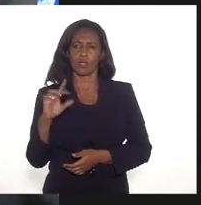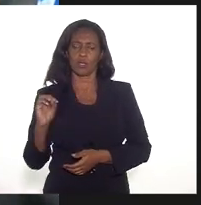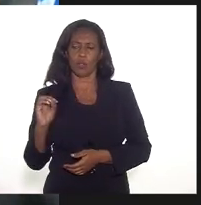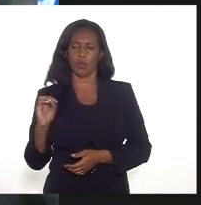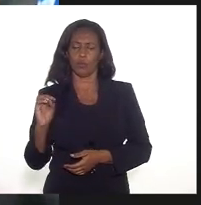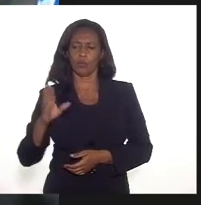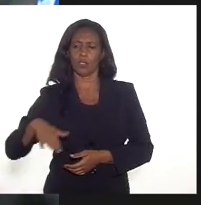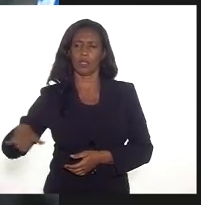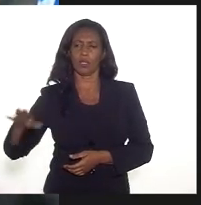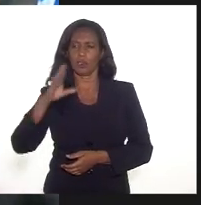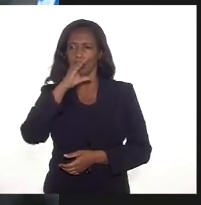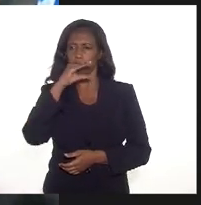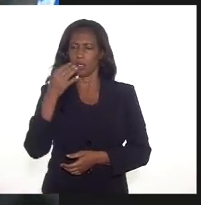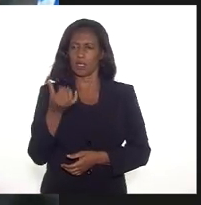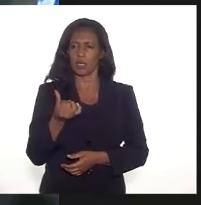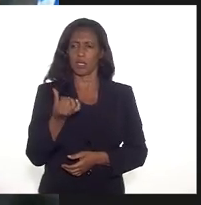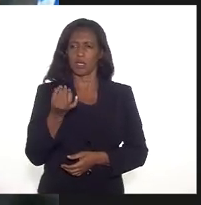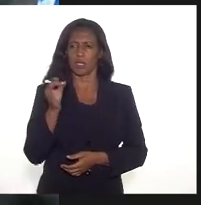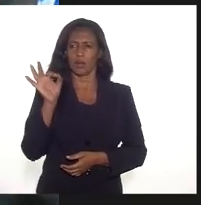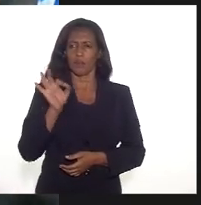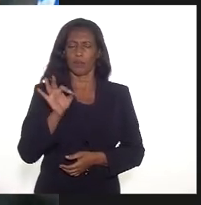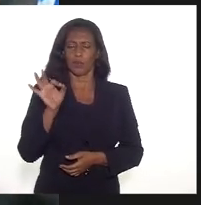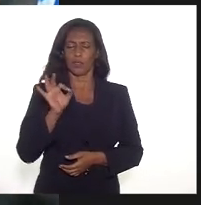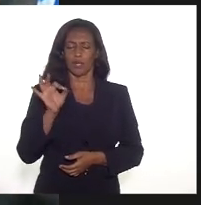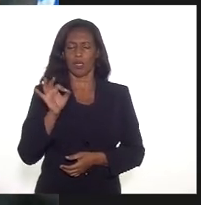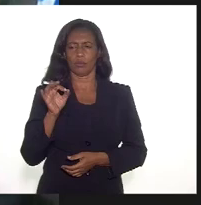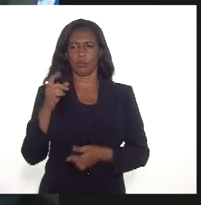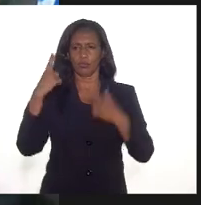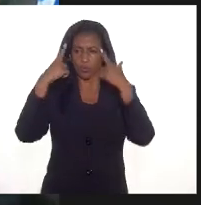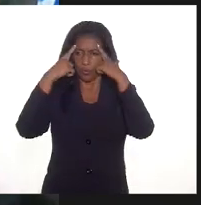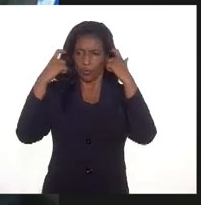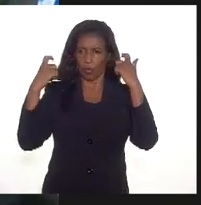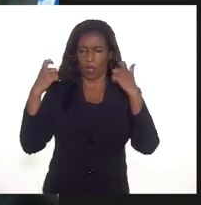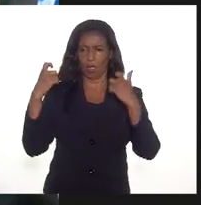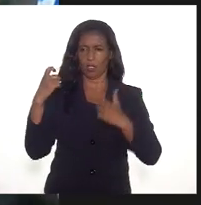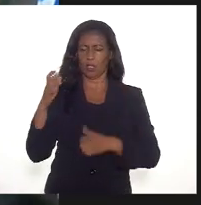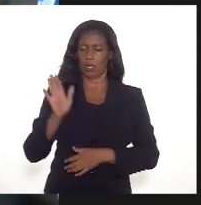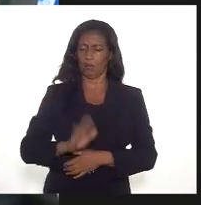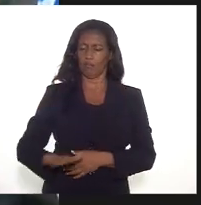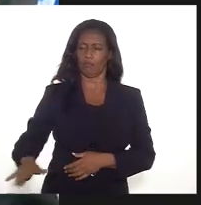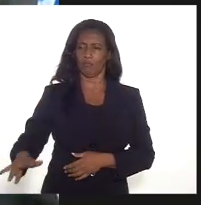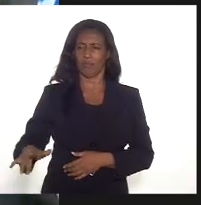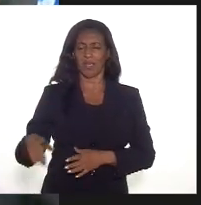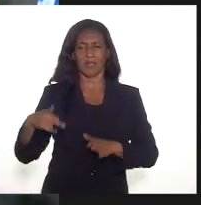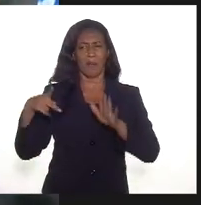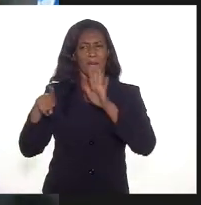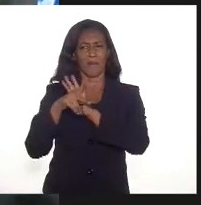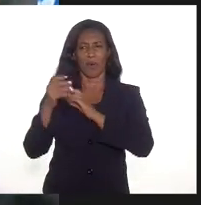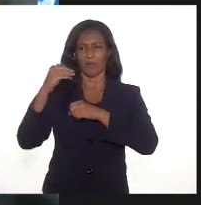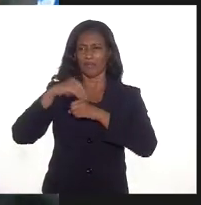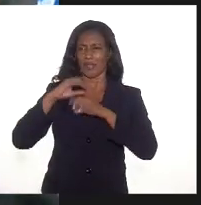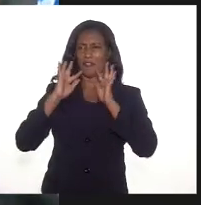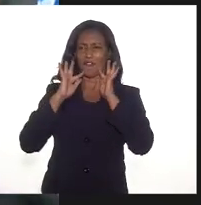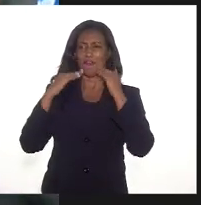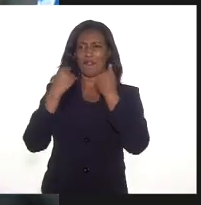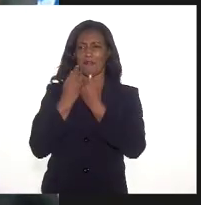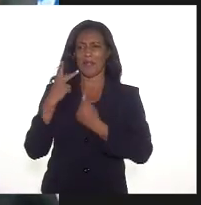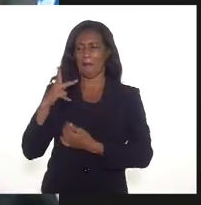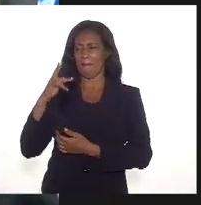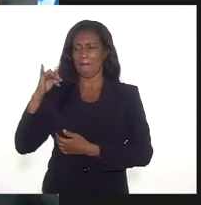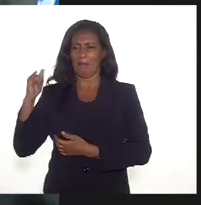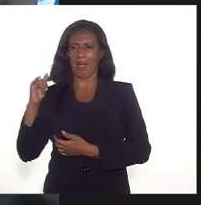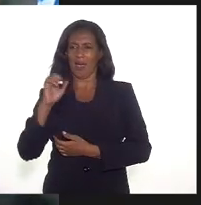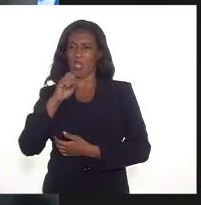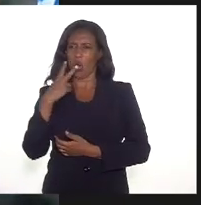FIA, em 60% dos casos de agressão a menores, os atores são próprios pais ou seus companheiros. Por